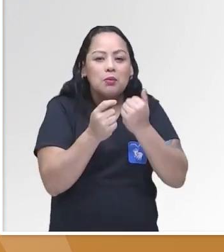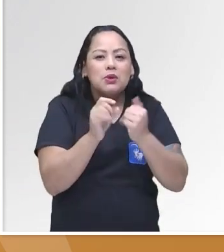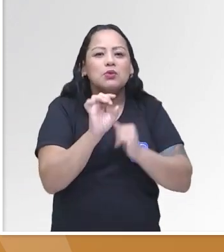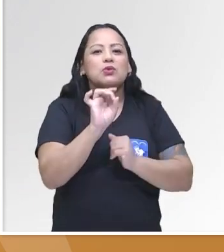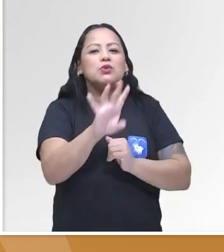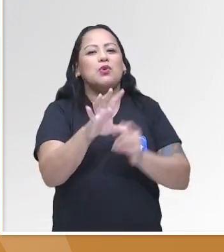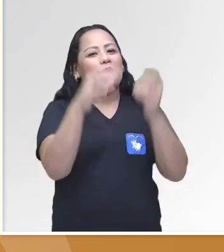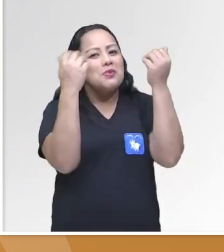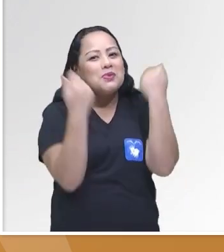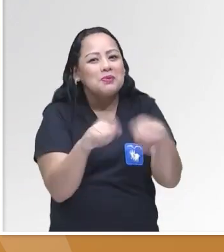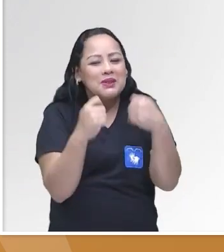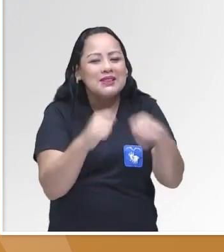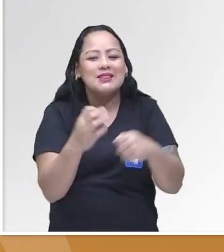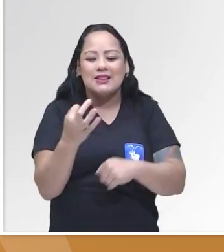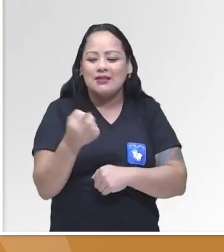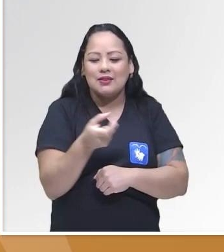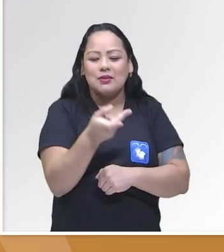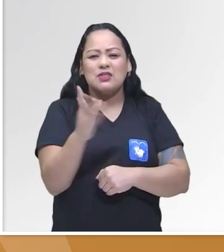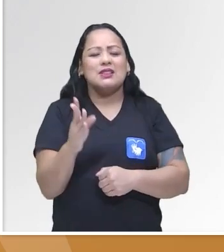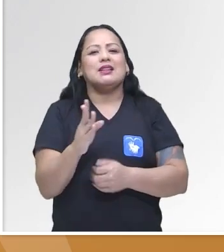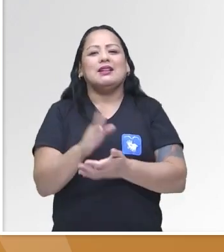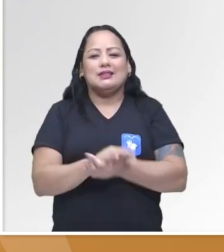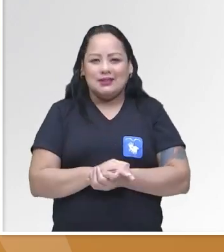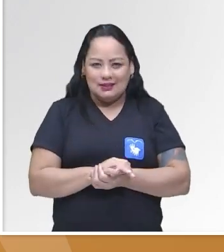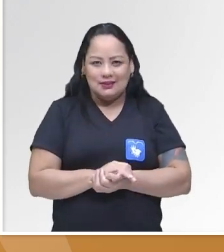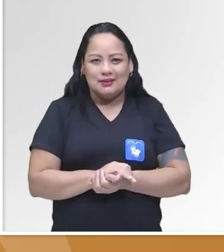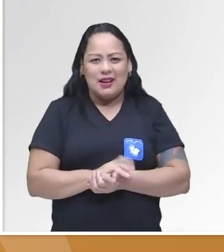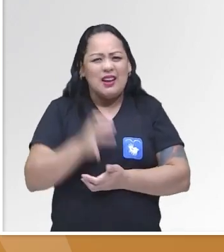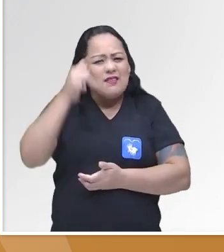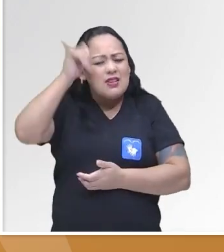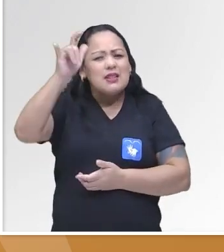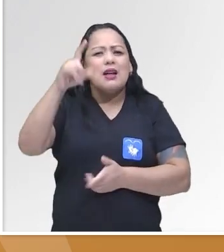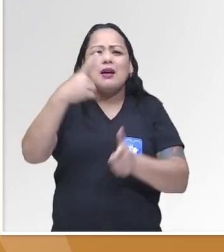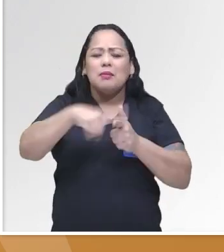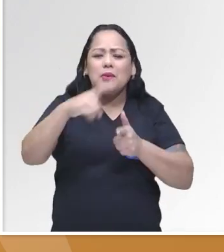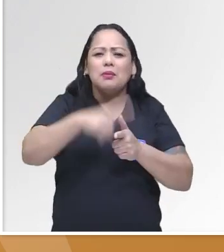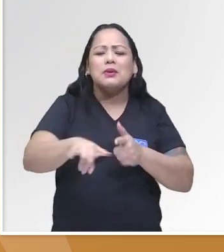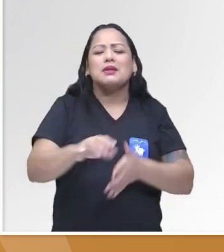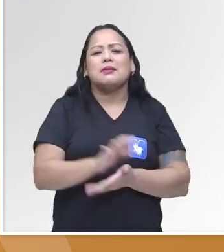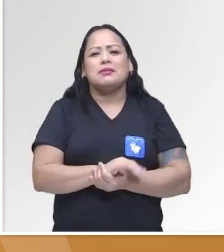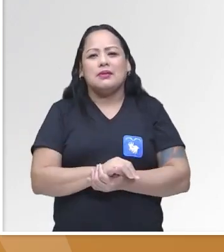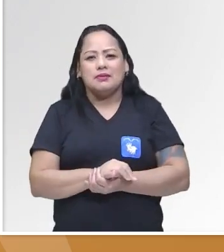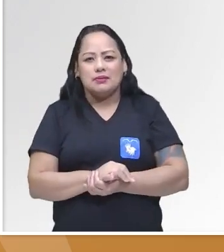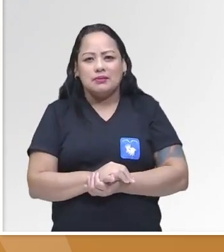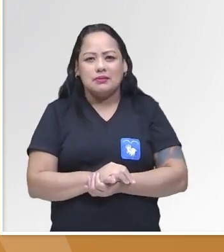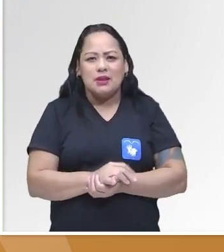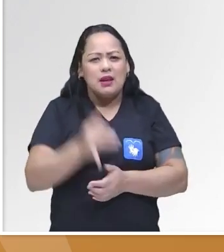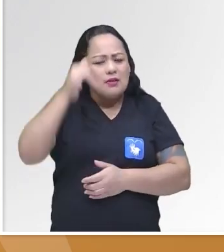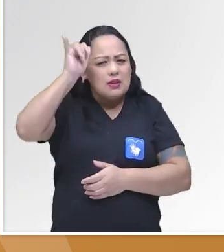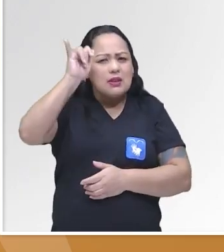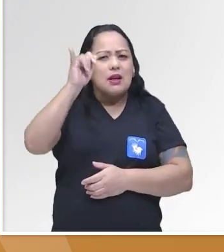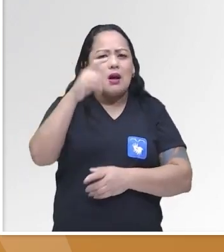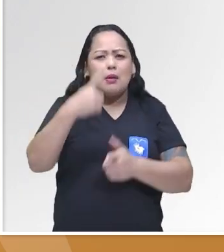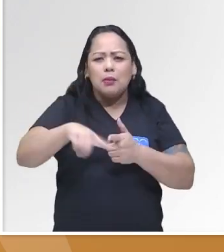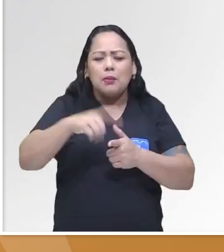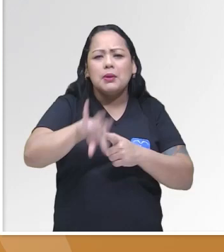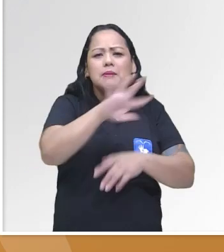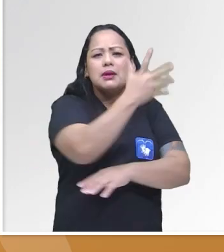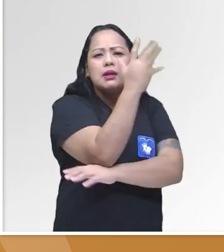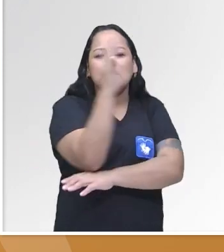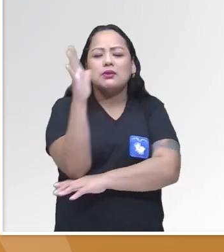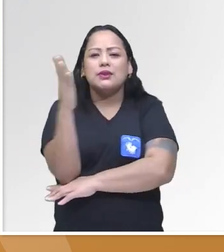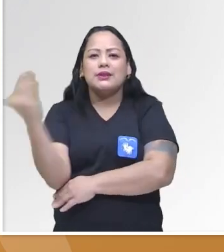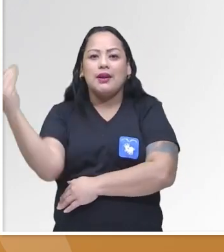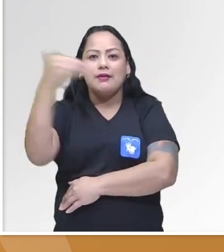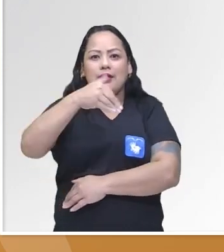necessário, sem haver o desgaste, sem haver o estrago, sem haver o prejuízo à natureza. E aí nós temos a chegada do